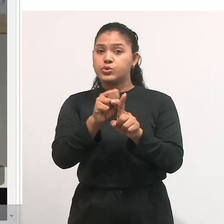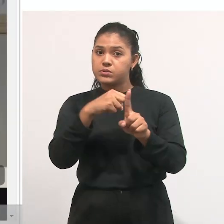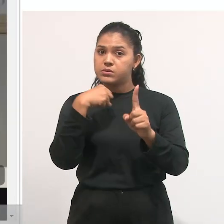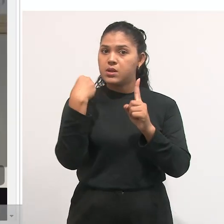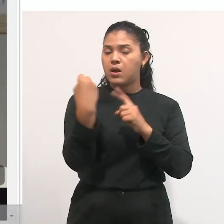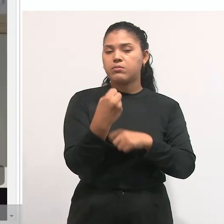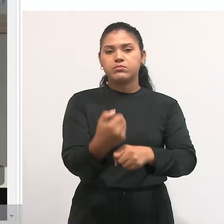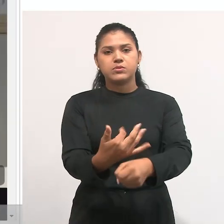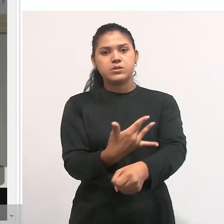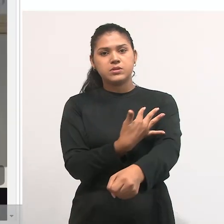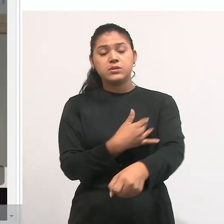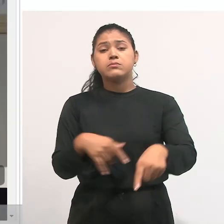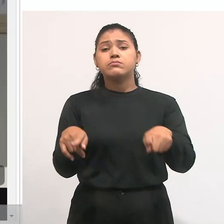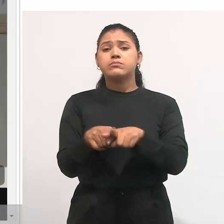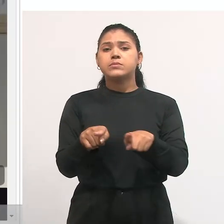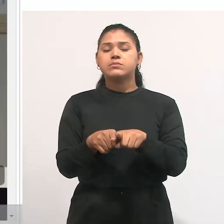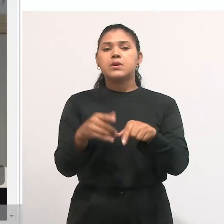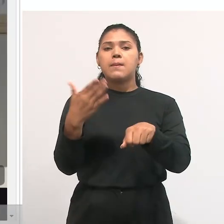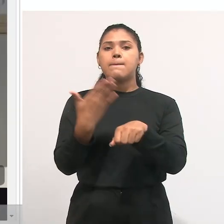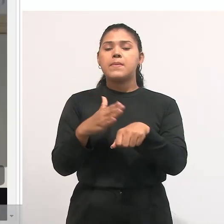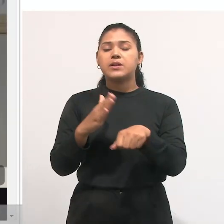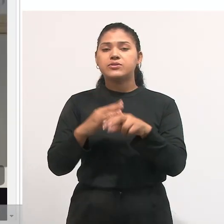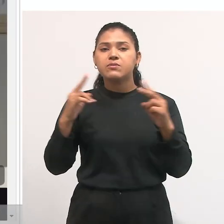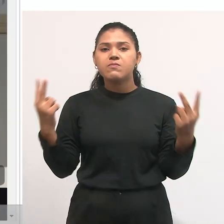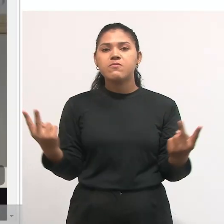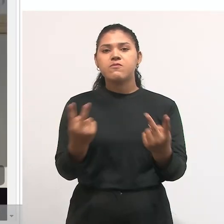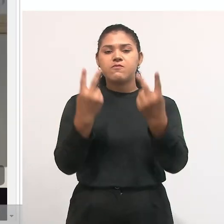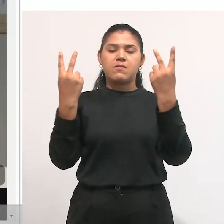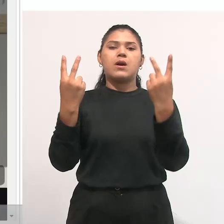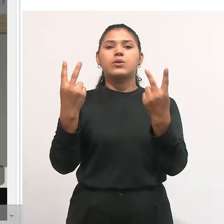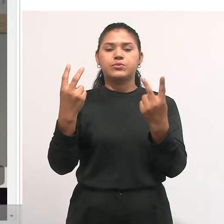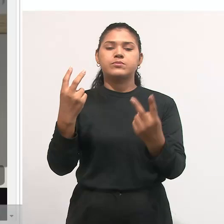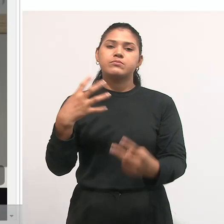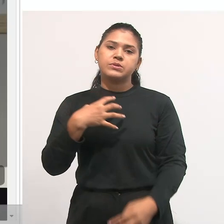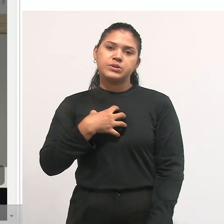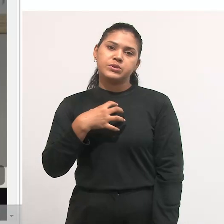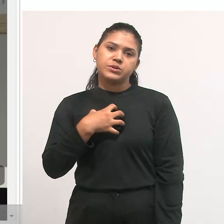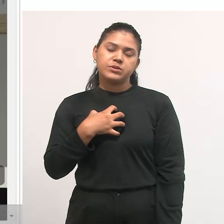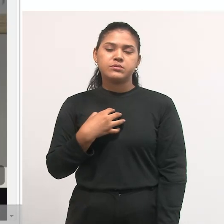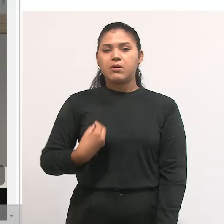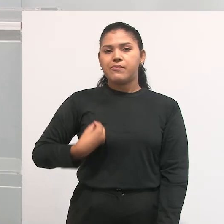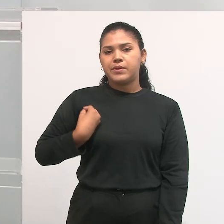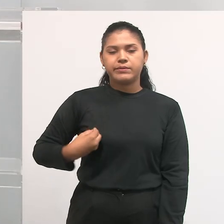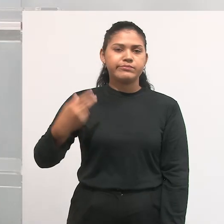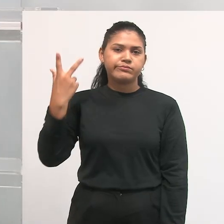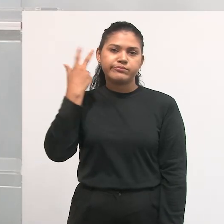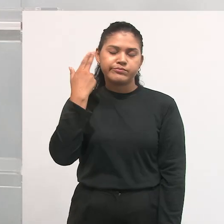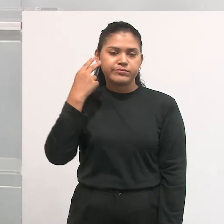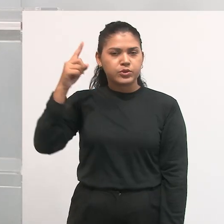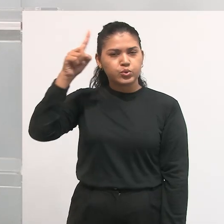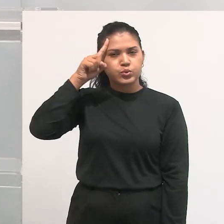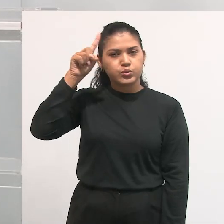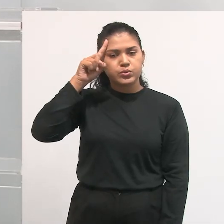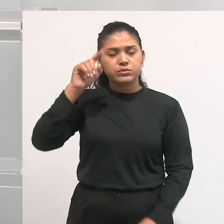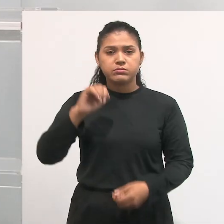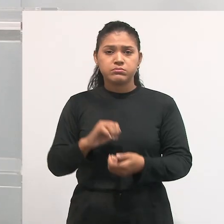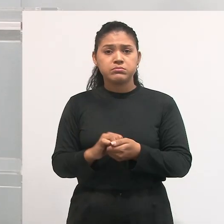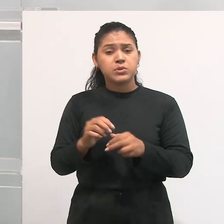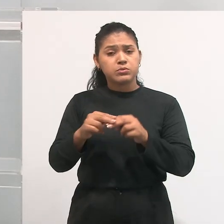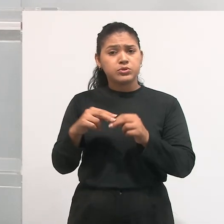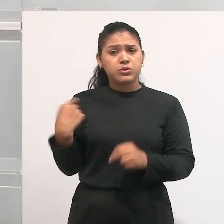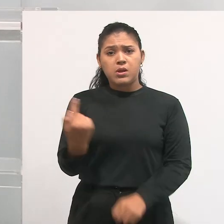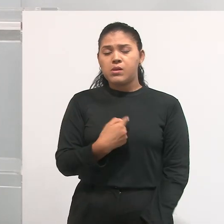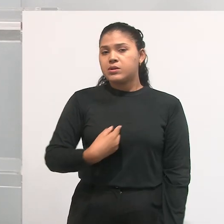e atitudes e valores para resolver demandas complexas da vida cotidiana. Então, a nossa